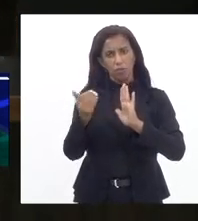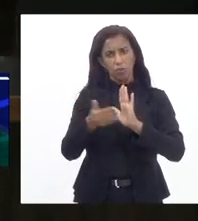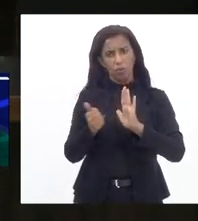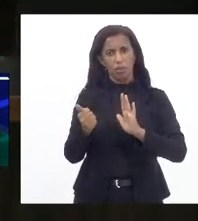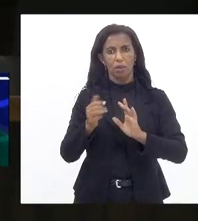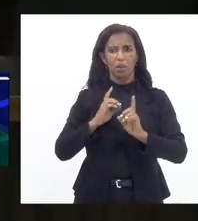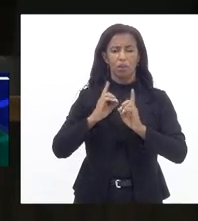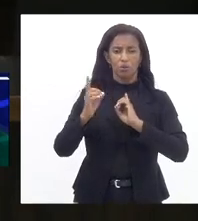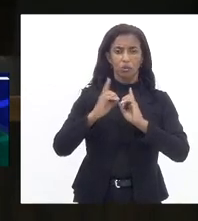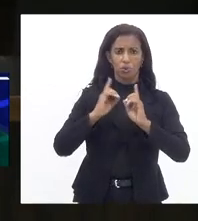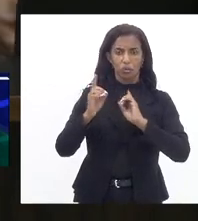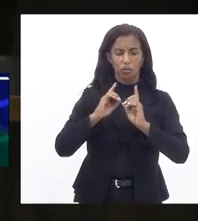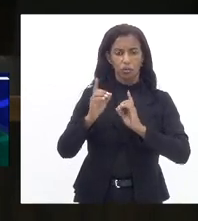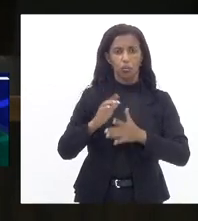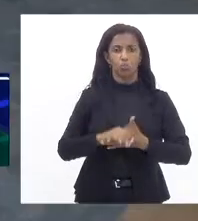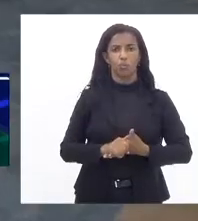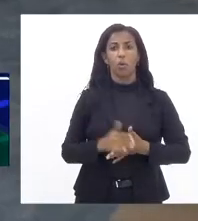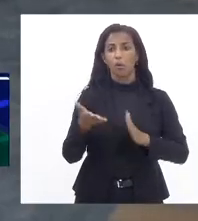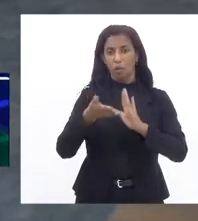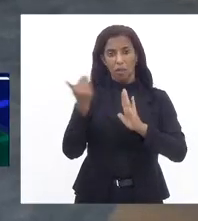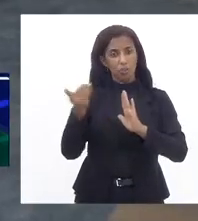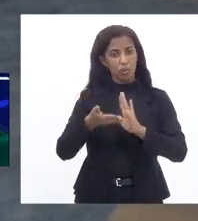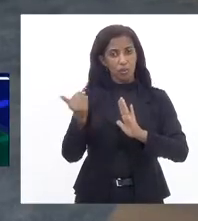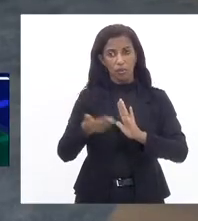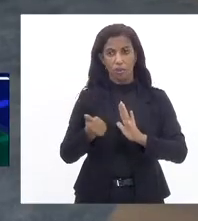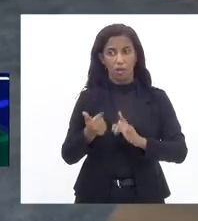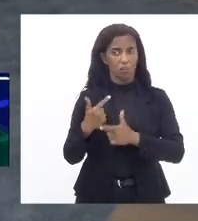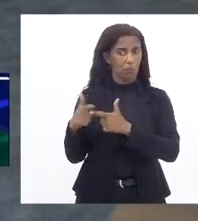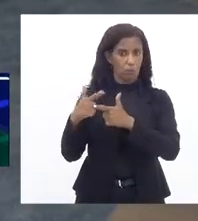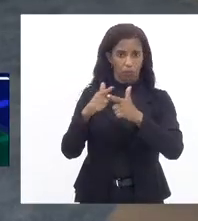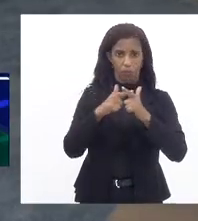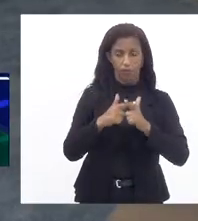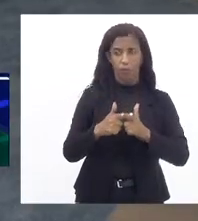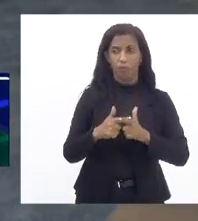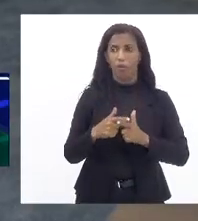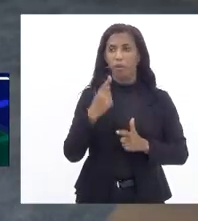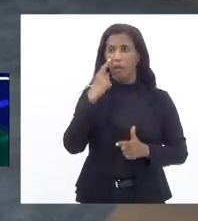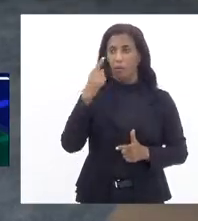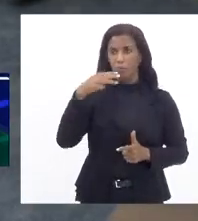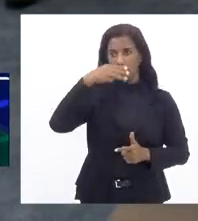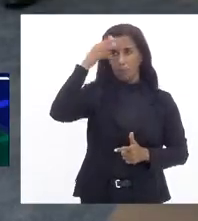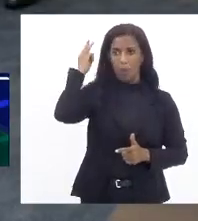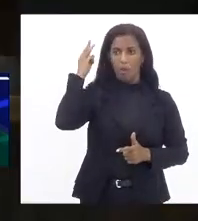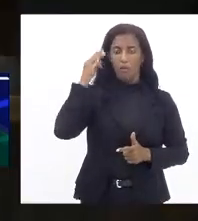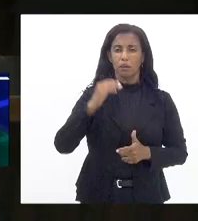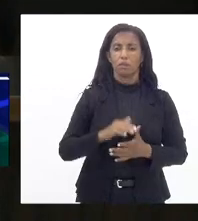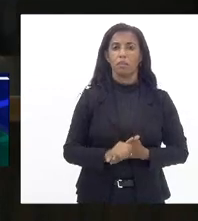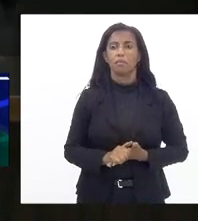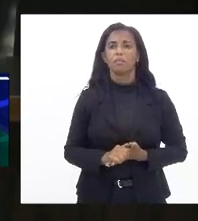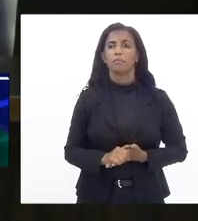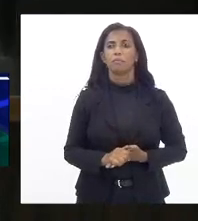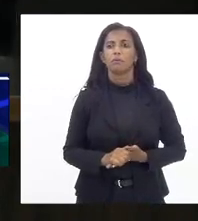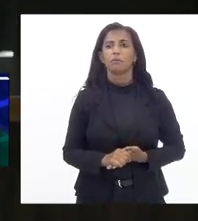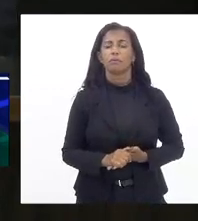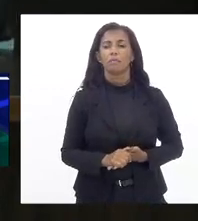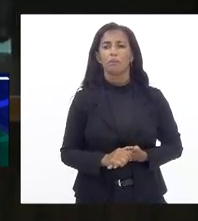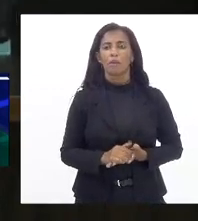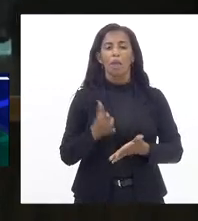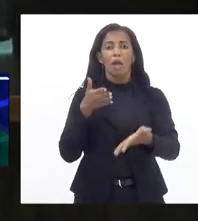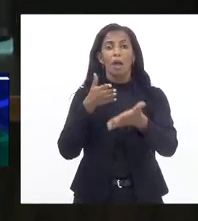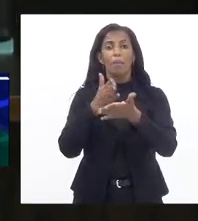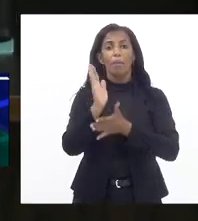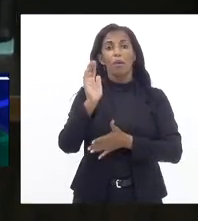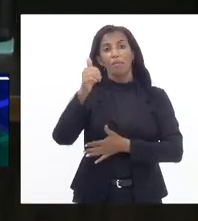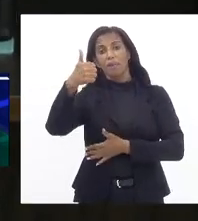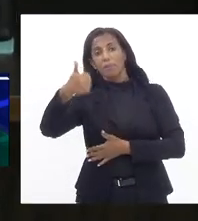apresenta. Obrigado. As emendas. Retira as emendas, sem problema. Tá. Vê, Márcio. Projeto aprova em primeira, retorna em segunda, e